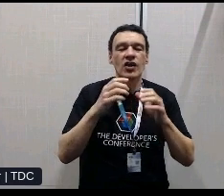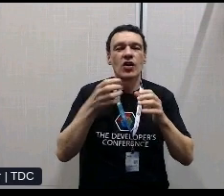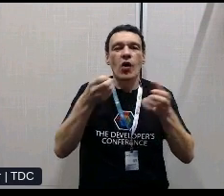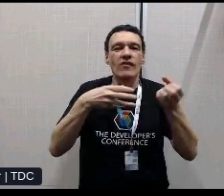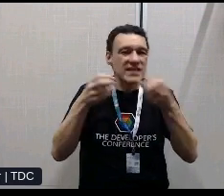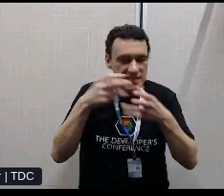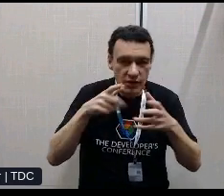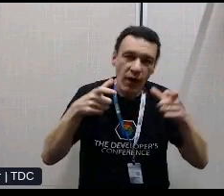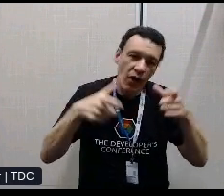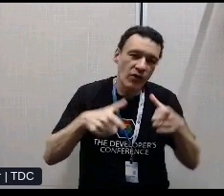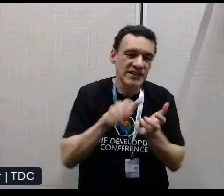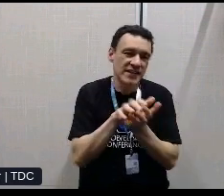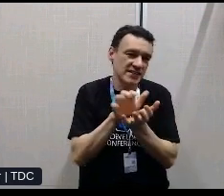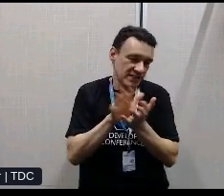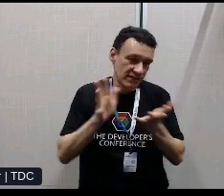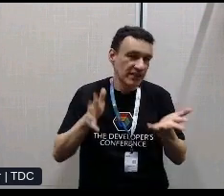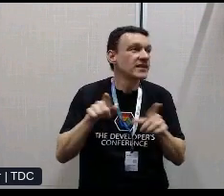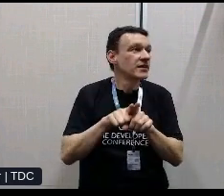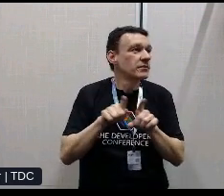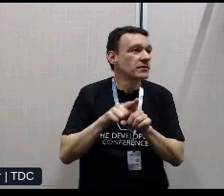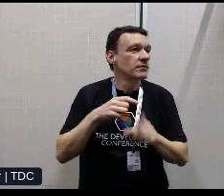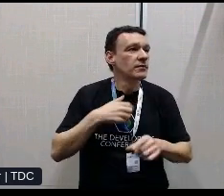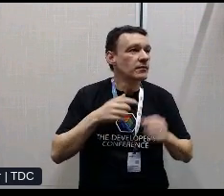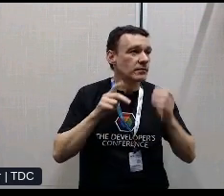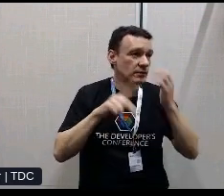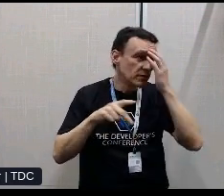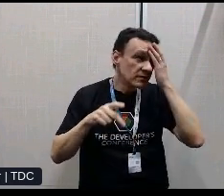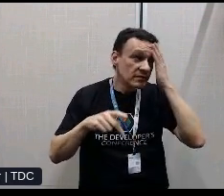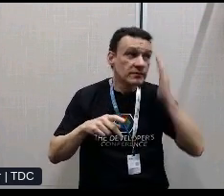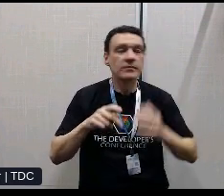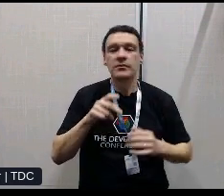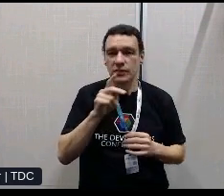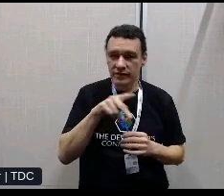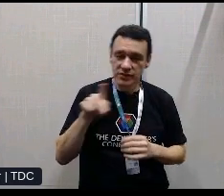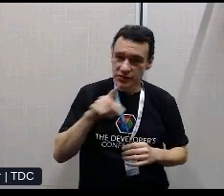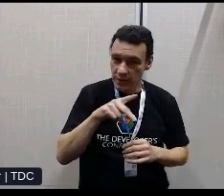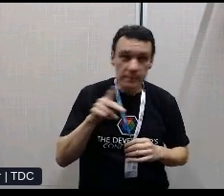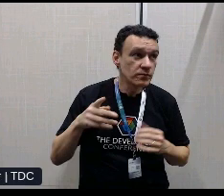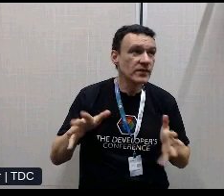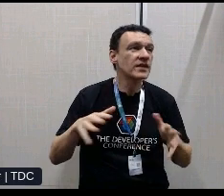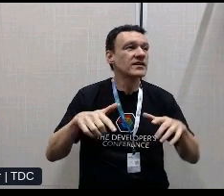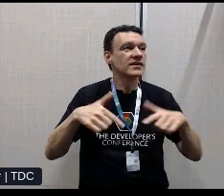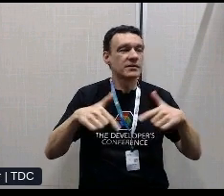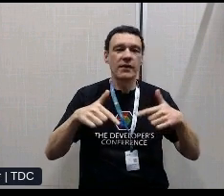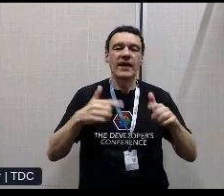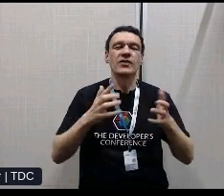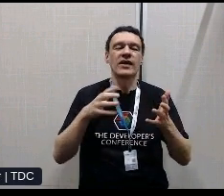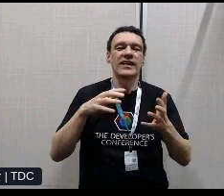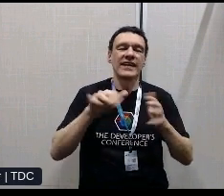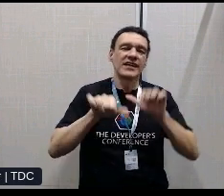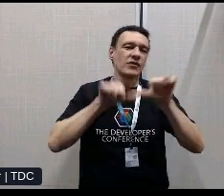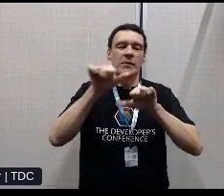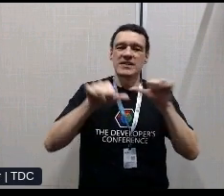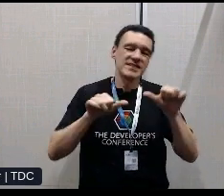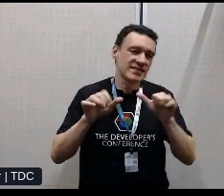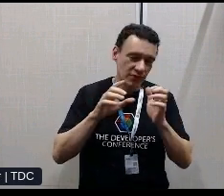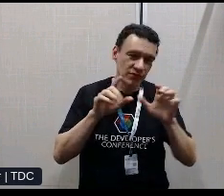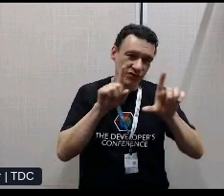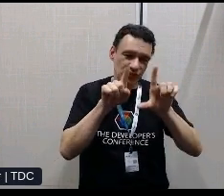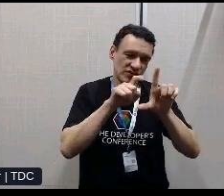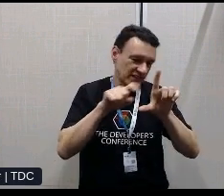sou professor lá na Universidade do Cesar School e trabalho com transformação digital como tutor ou